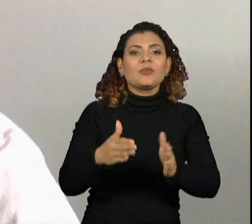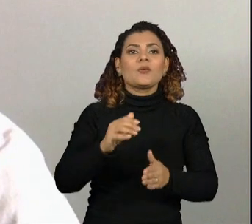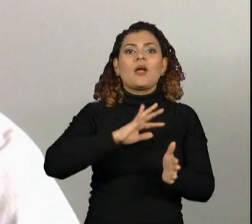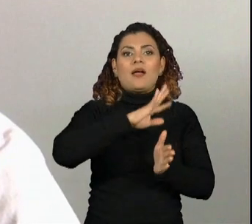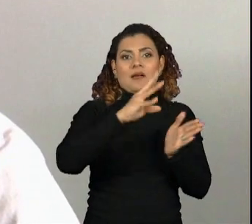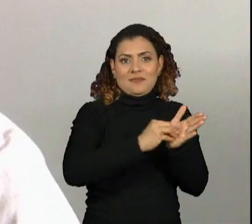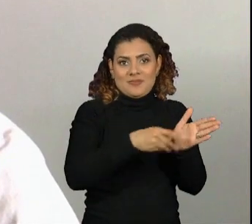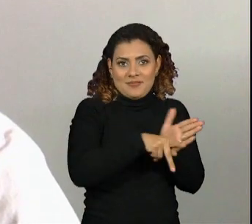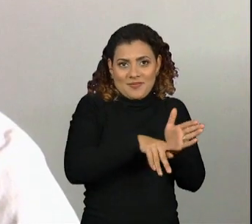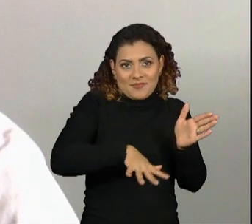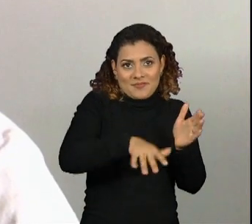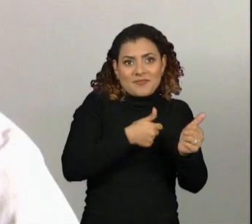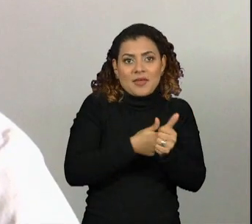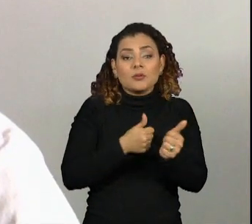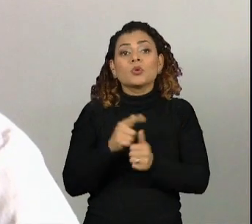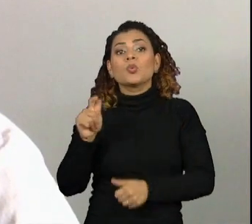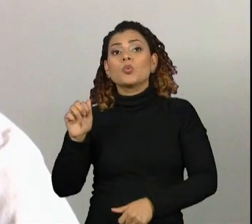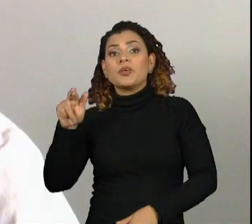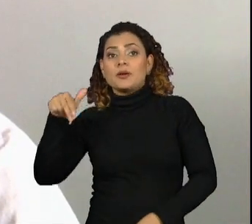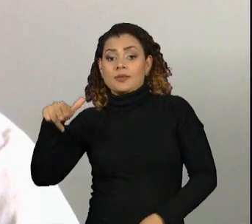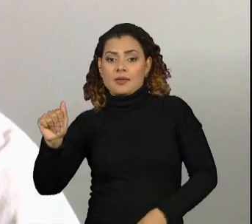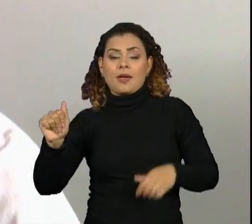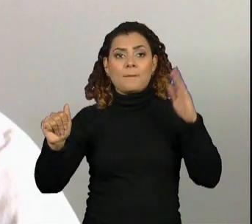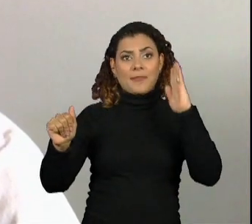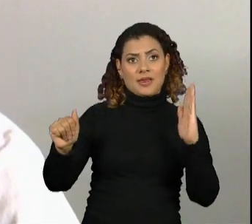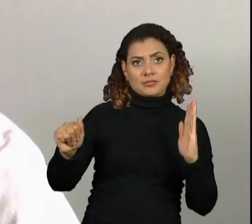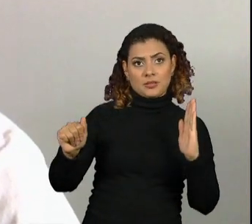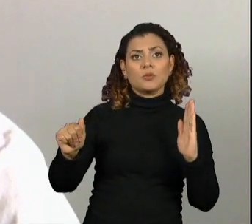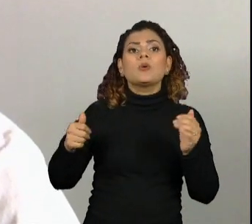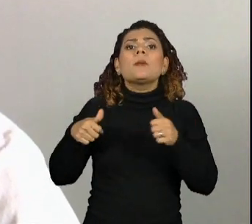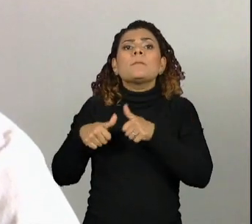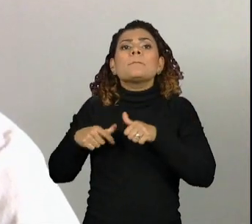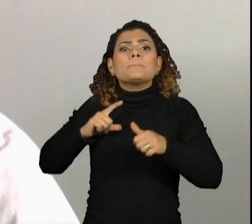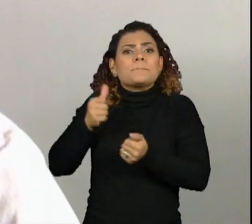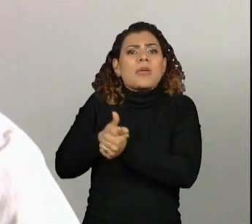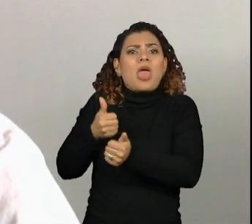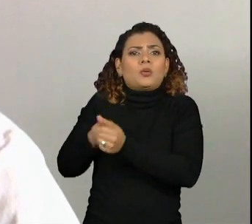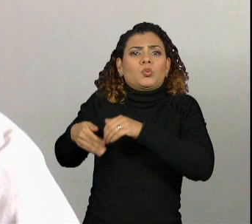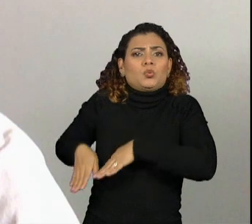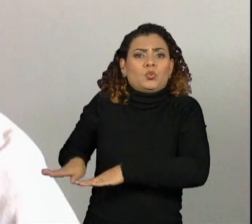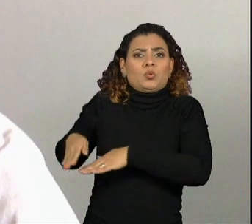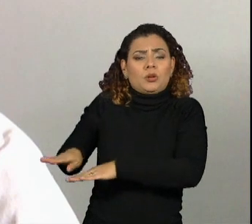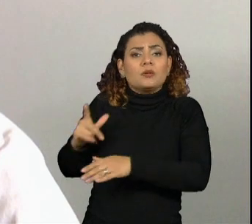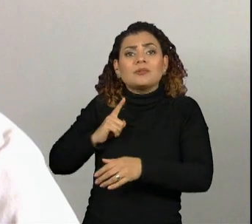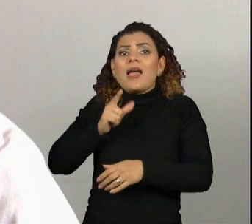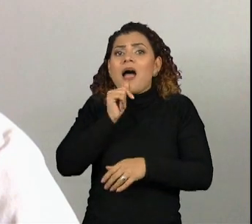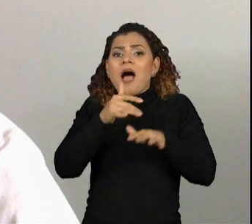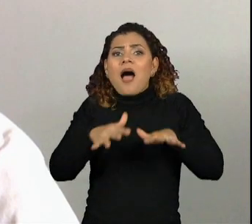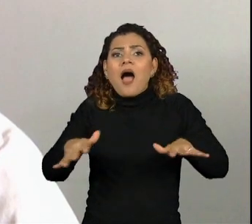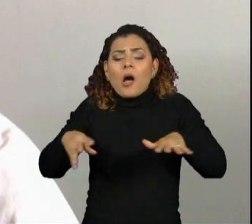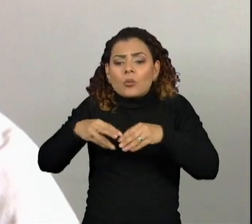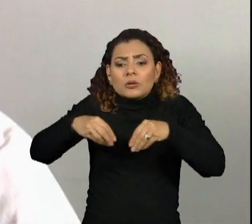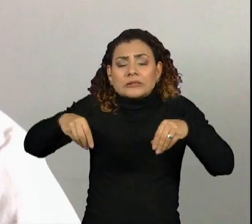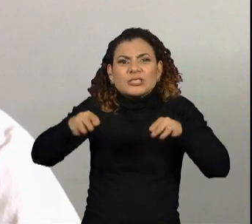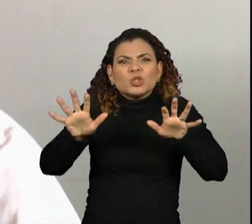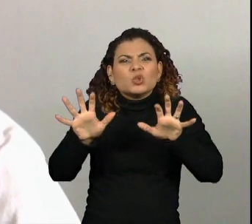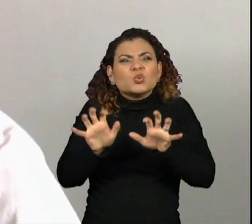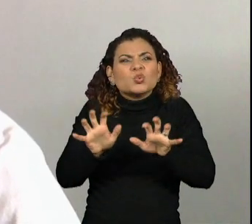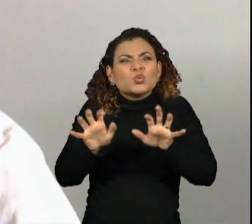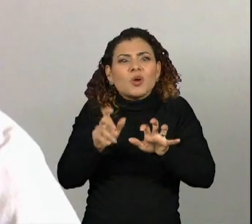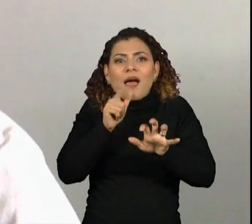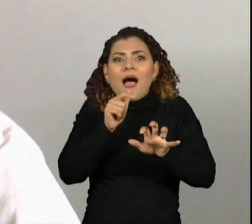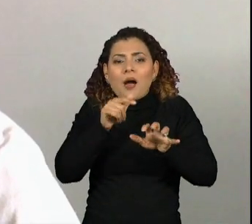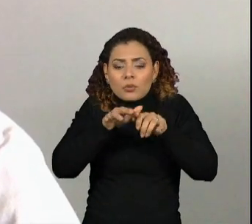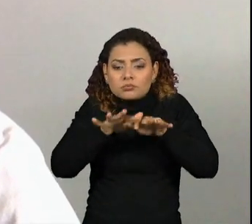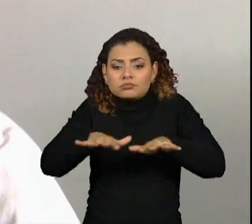entre Guianas e Brasil, as Guianas ali tem mangues, né, com água muito escura, salinidade baixa.